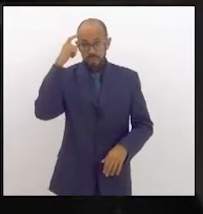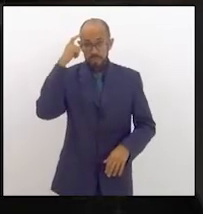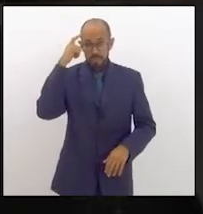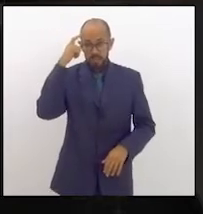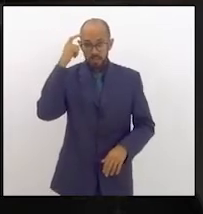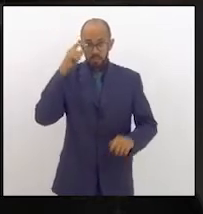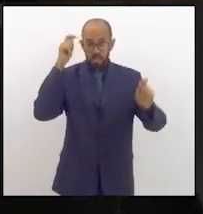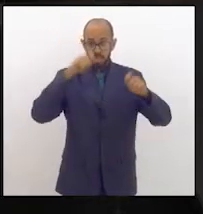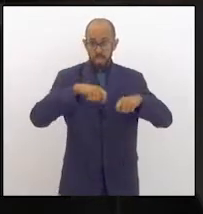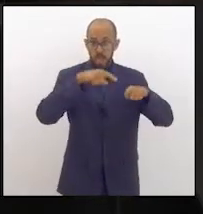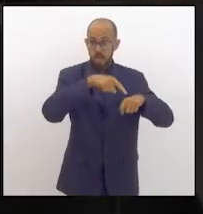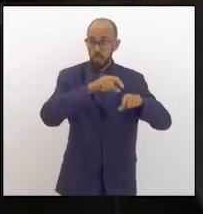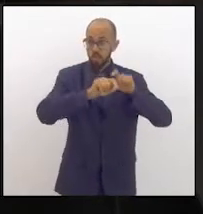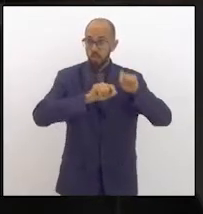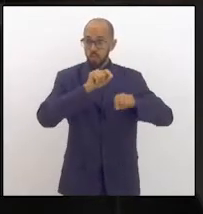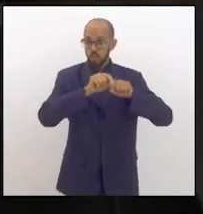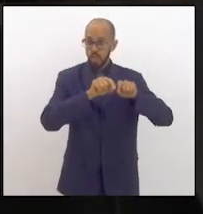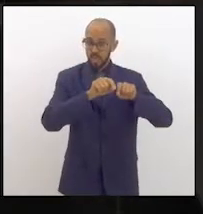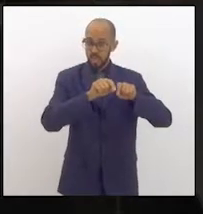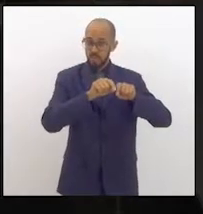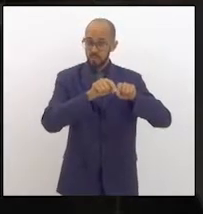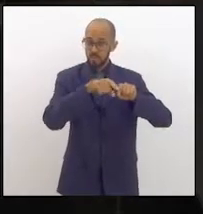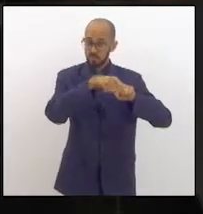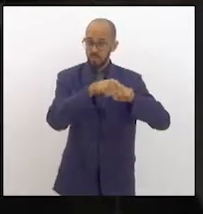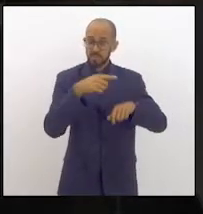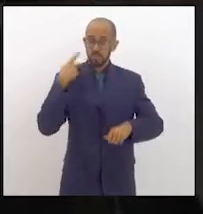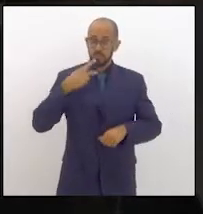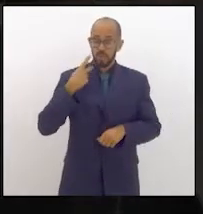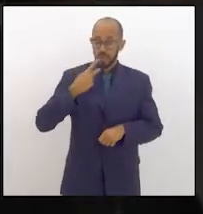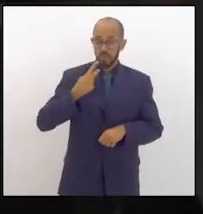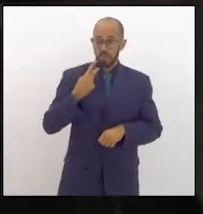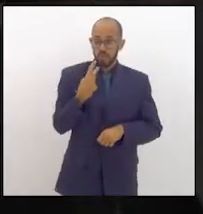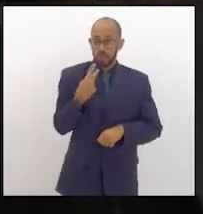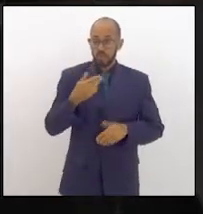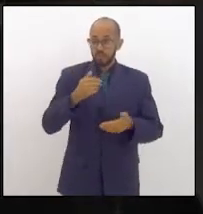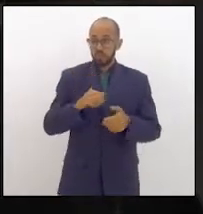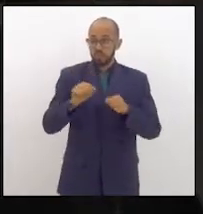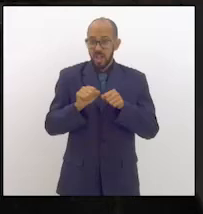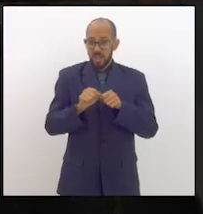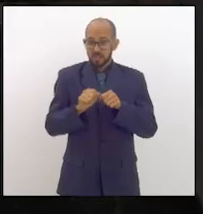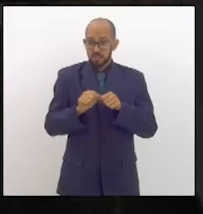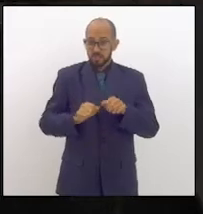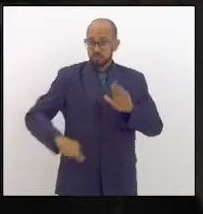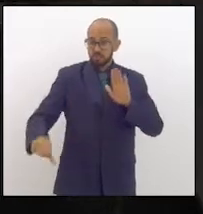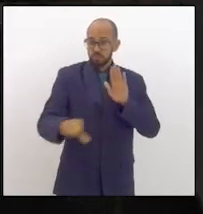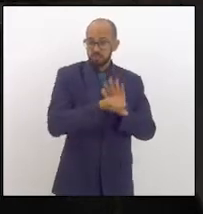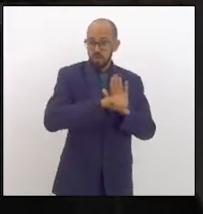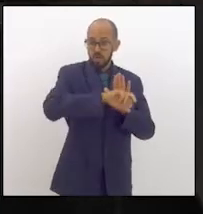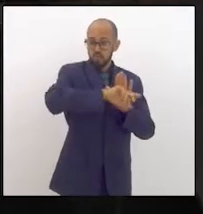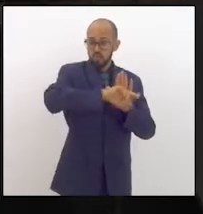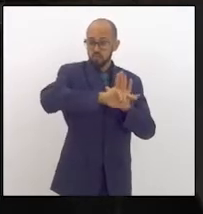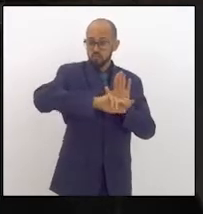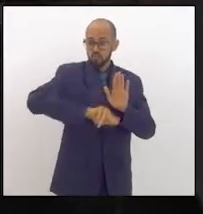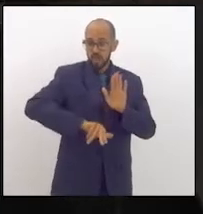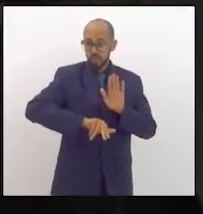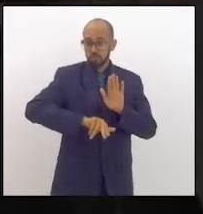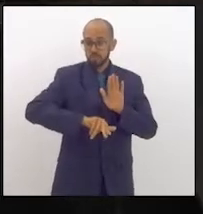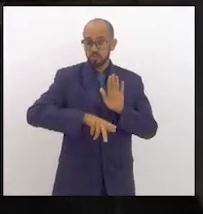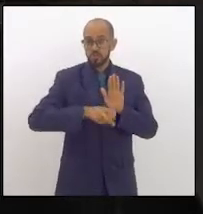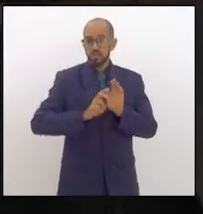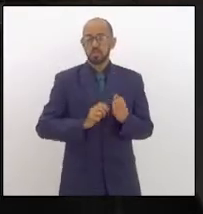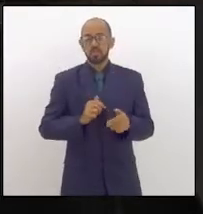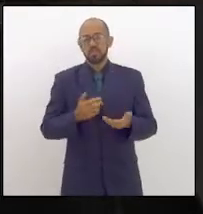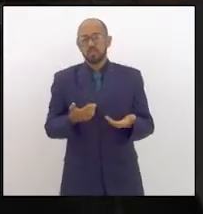plausível ter um vereador que comete tantos crimes e que ainda